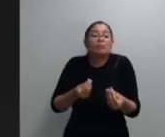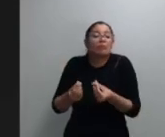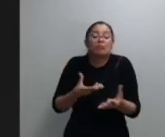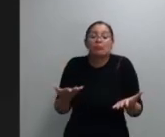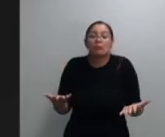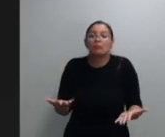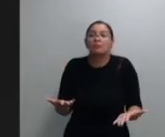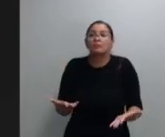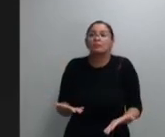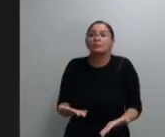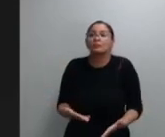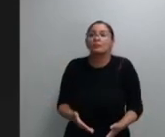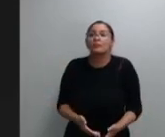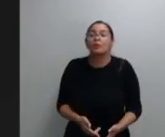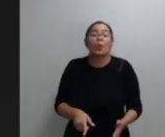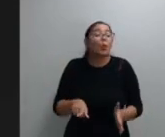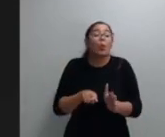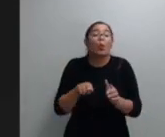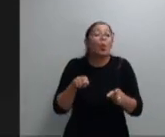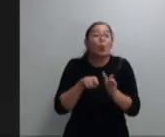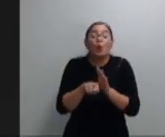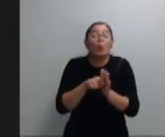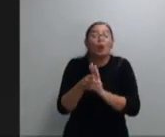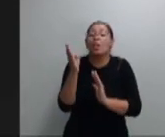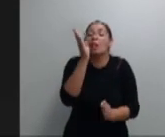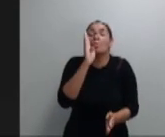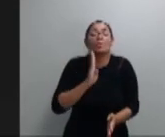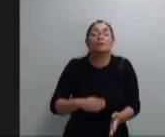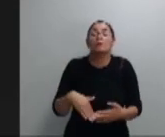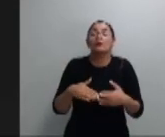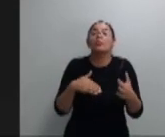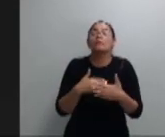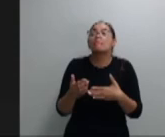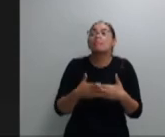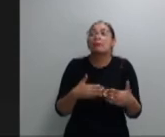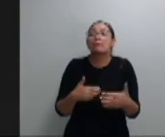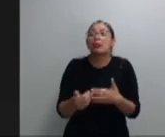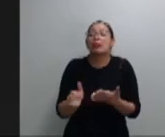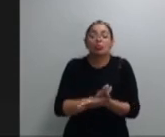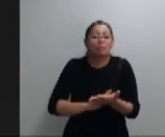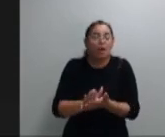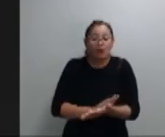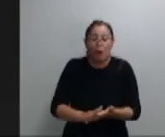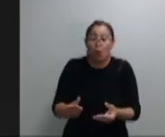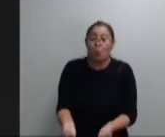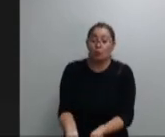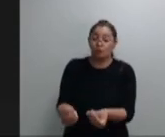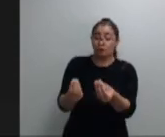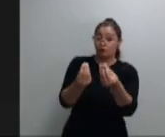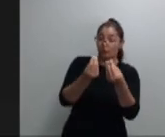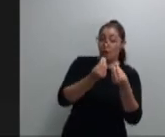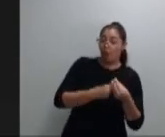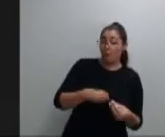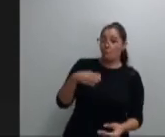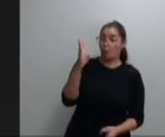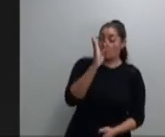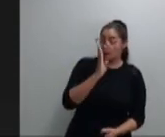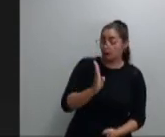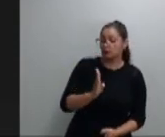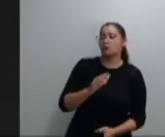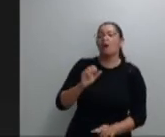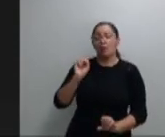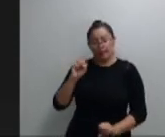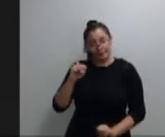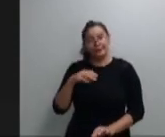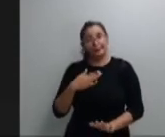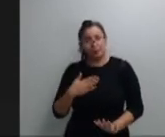nós temos a ver com isso nada a meu ver nada agora se essa coisa vem para cá ah meu filho aí tem aí tem a ver a outra observação